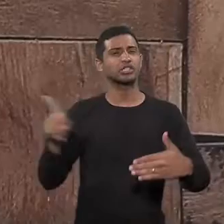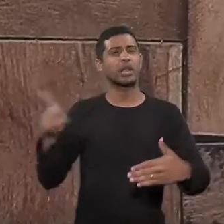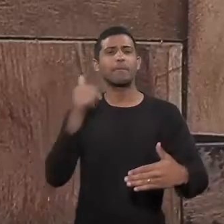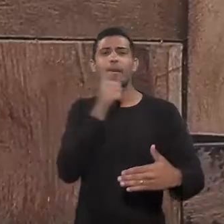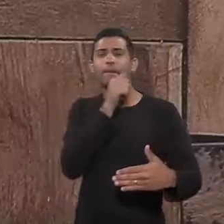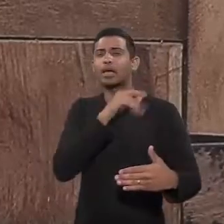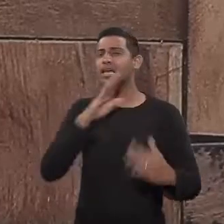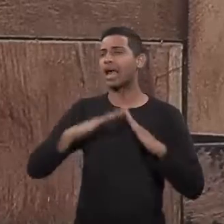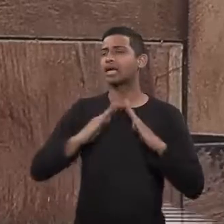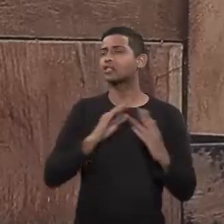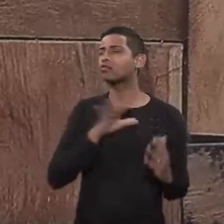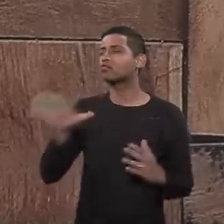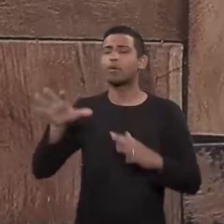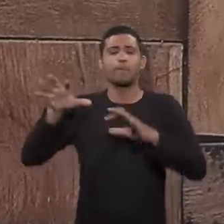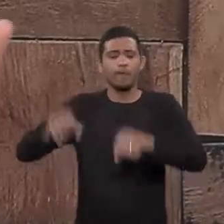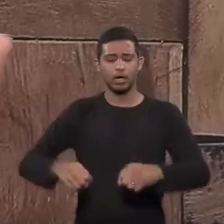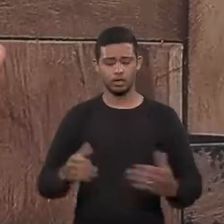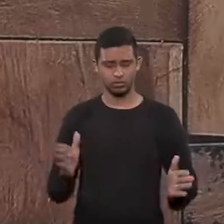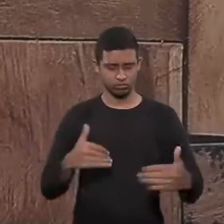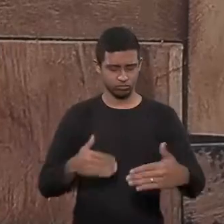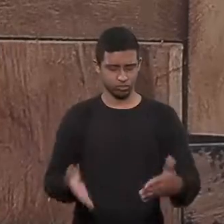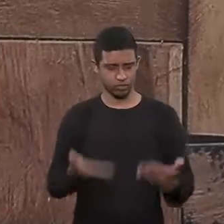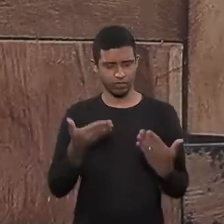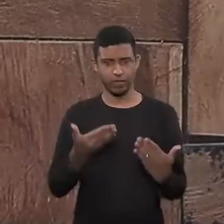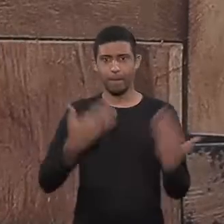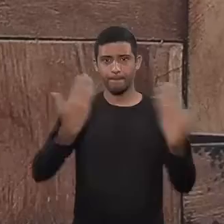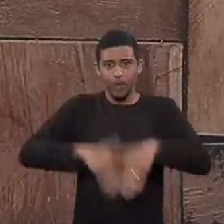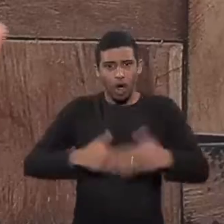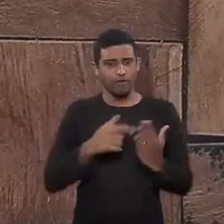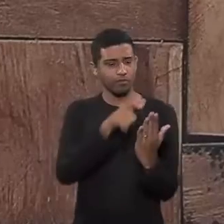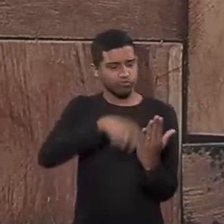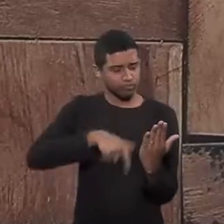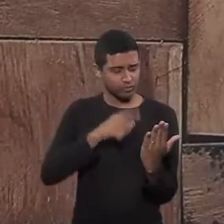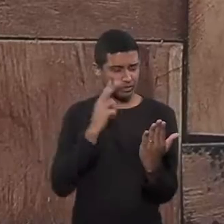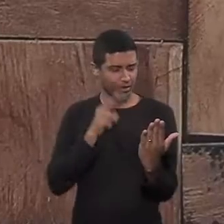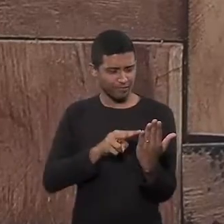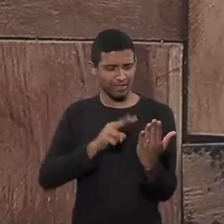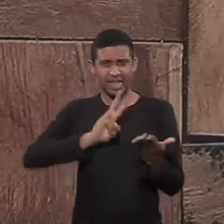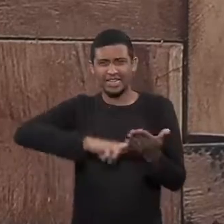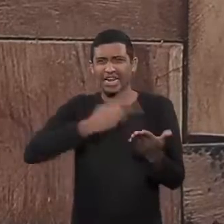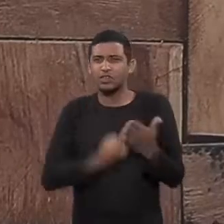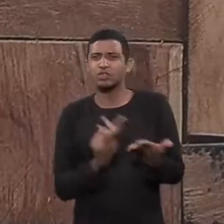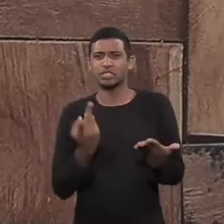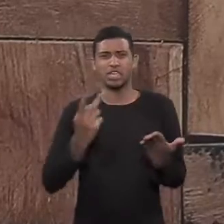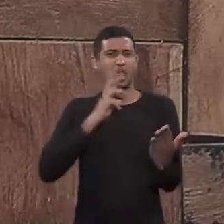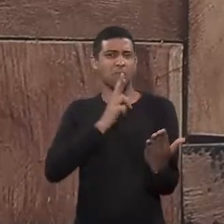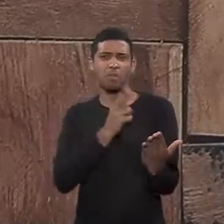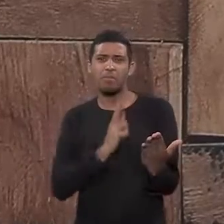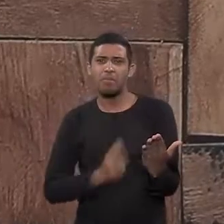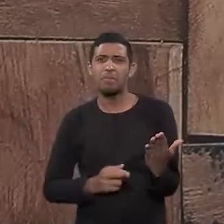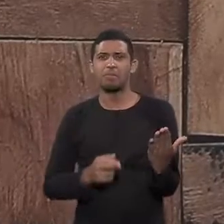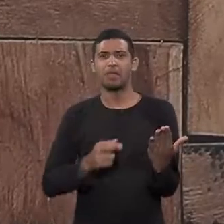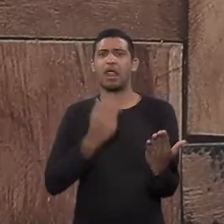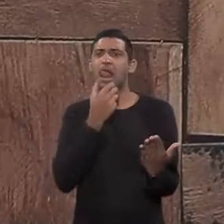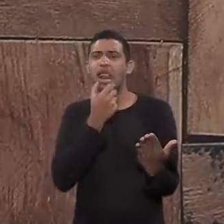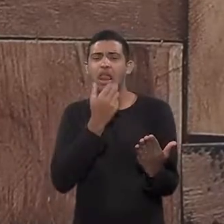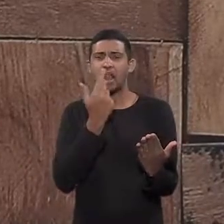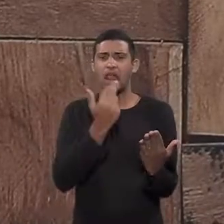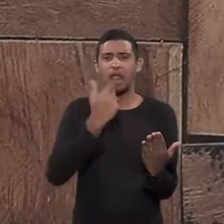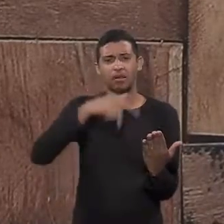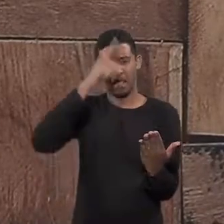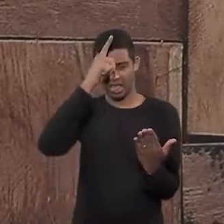da minha mãe e, enfim, as minhas provas eu tinha que responder, traduzir coisas em alemão,